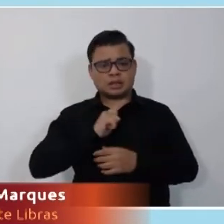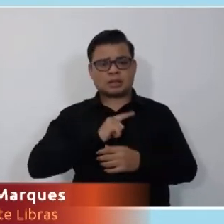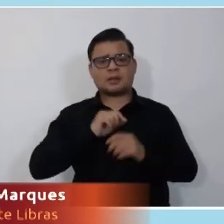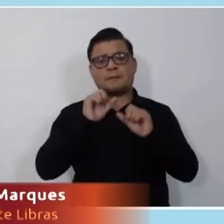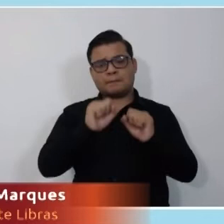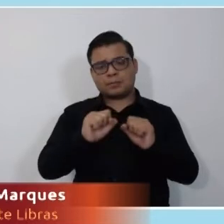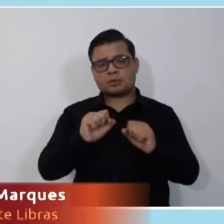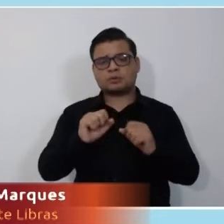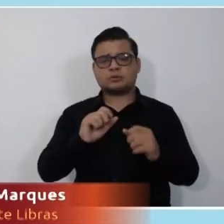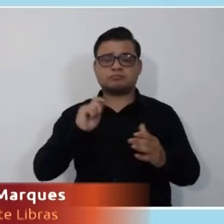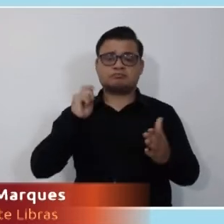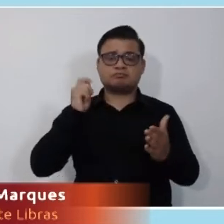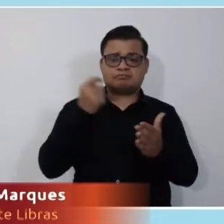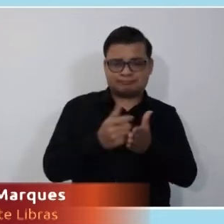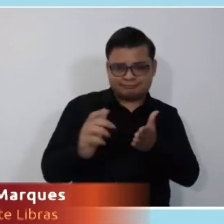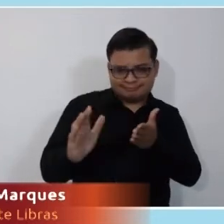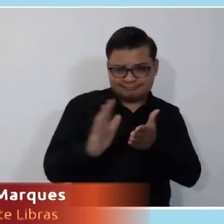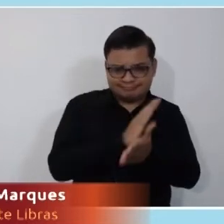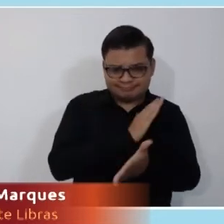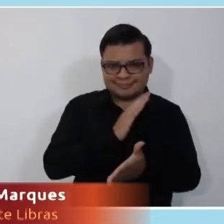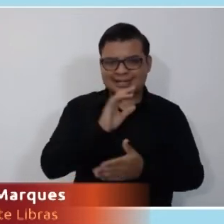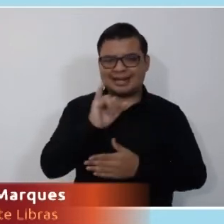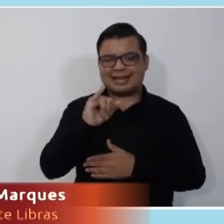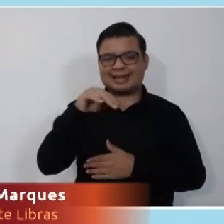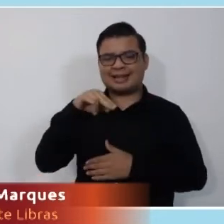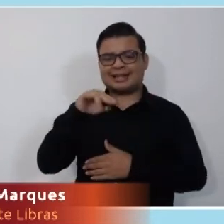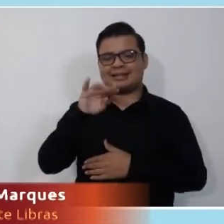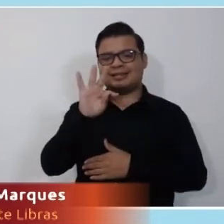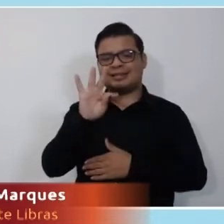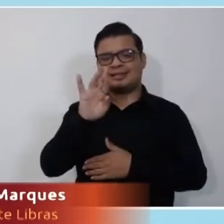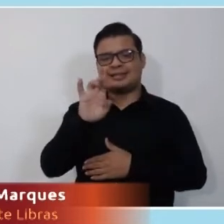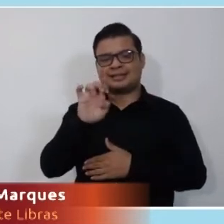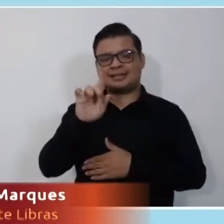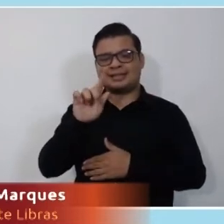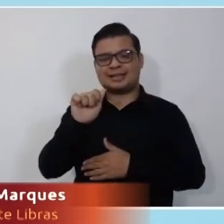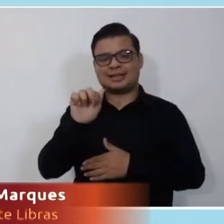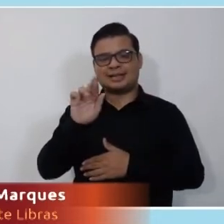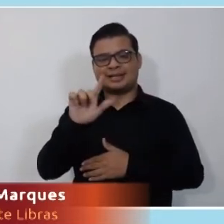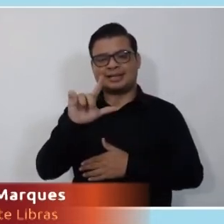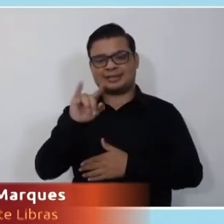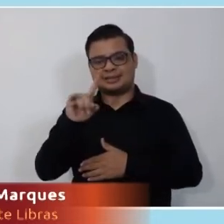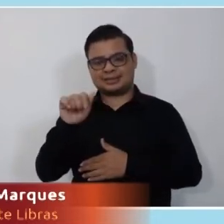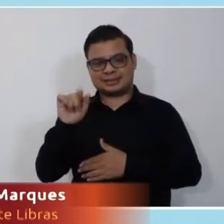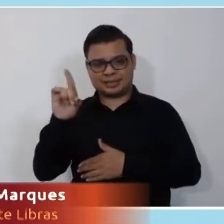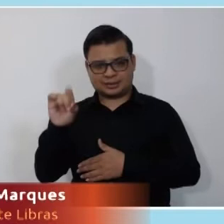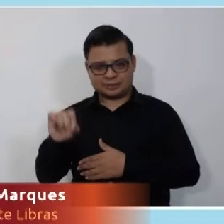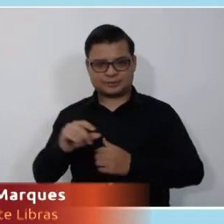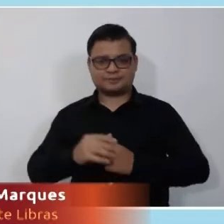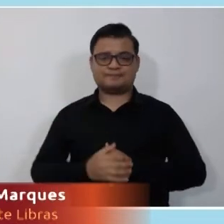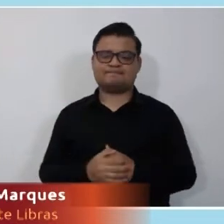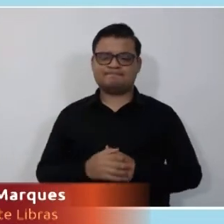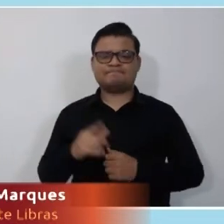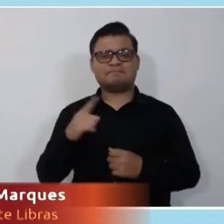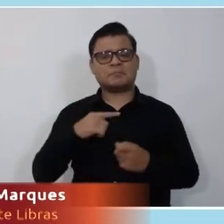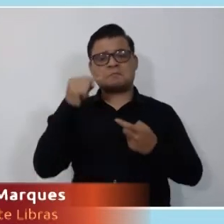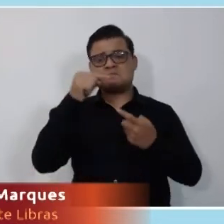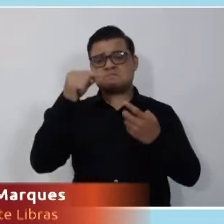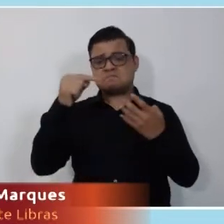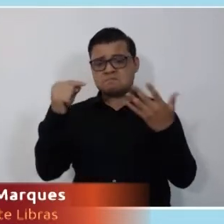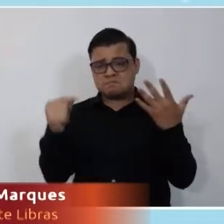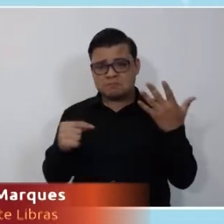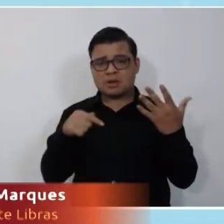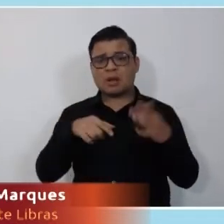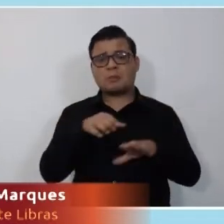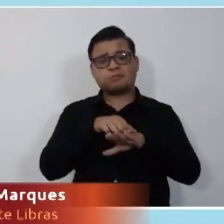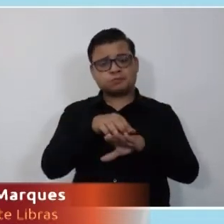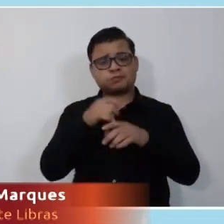para depois voltar aqui perto. Então, assim, são serviços que o sistema tem que oferecer para a cidade, sob pena